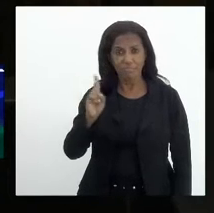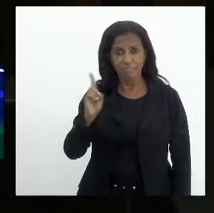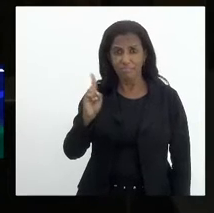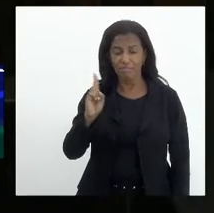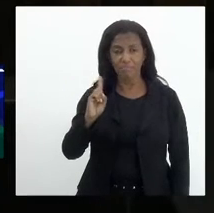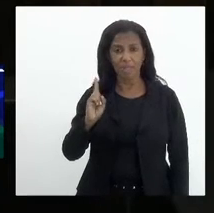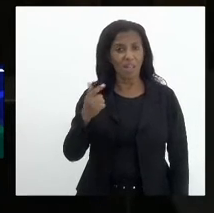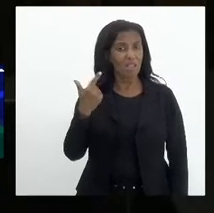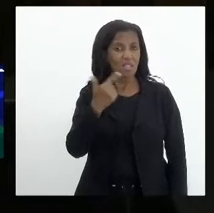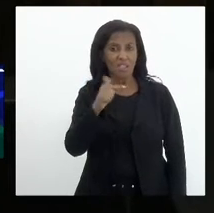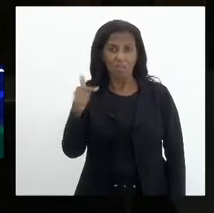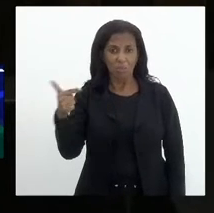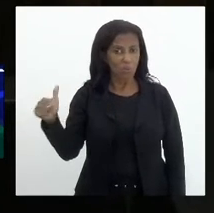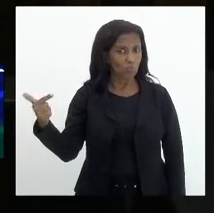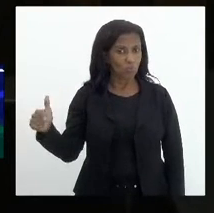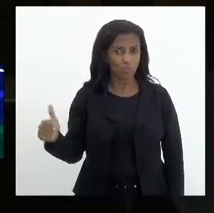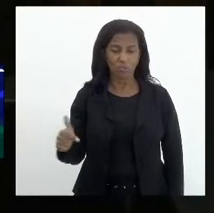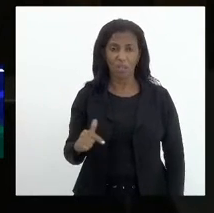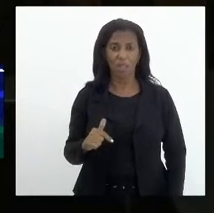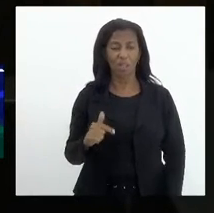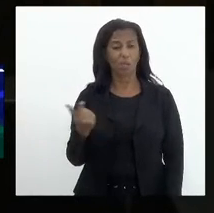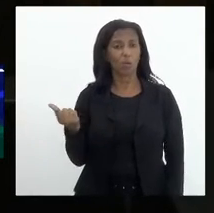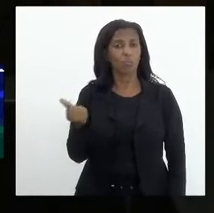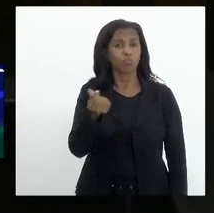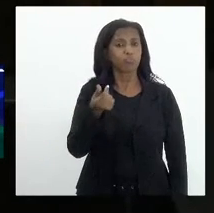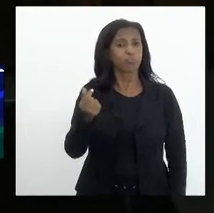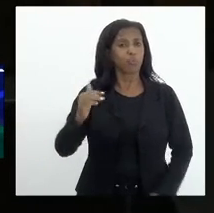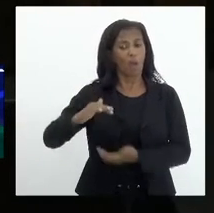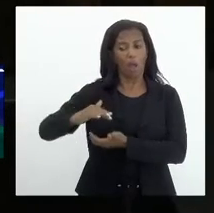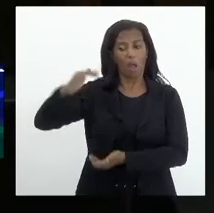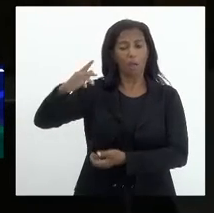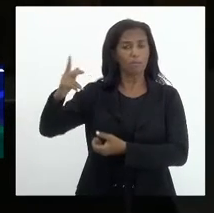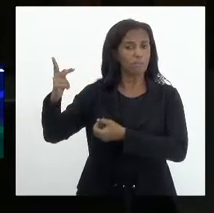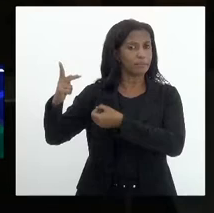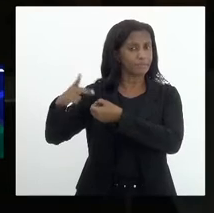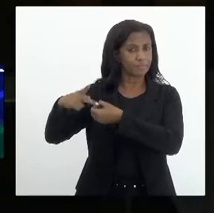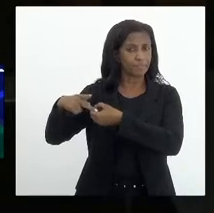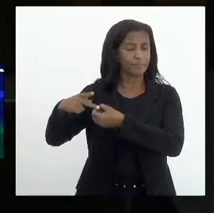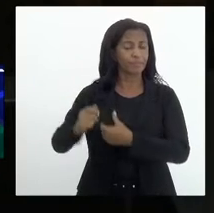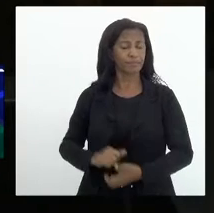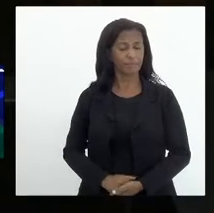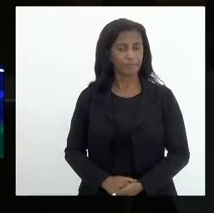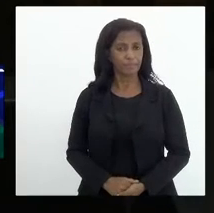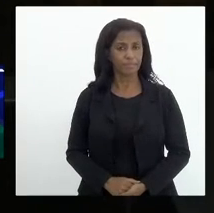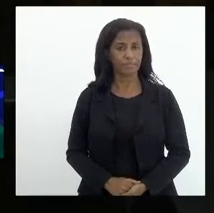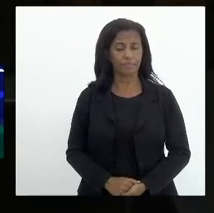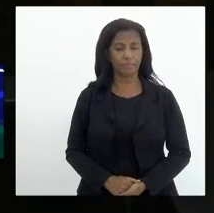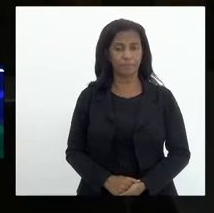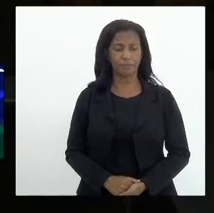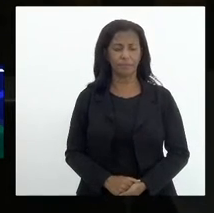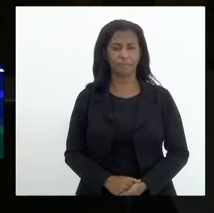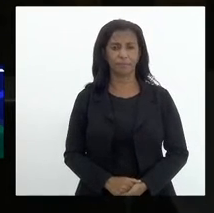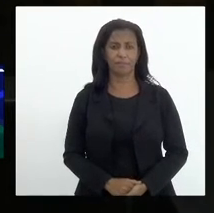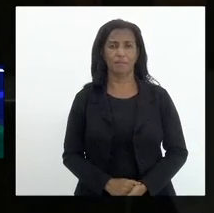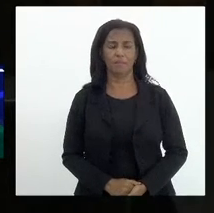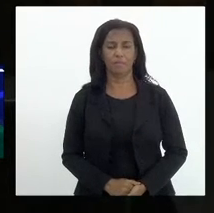nem tendo como indicador o preço do barril do petróleo. Quero só